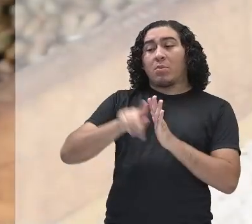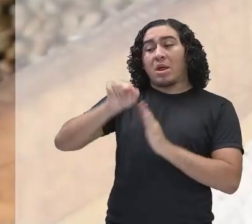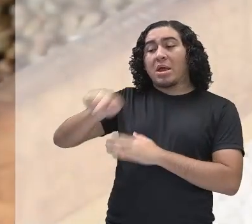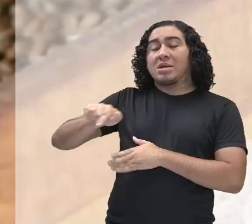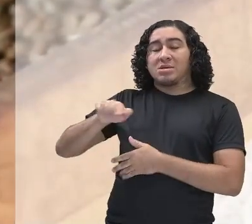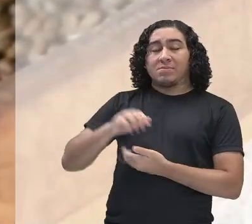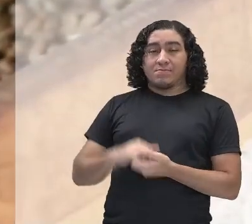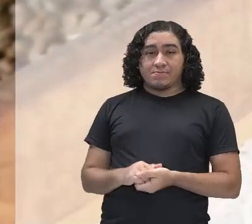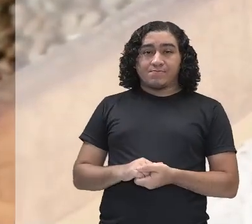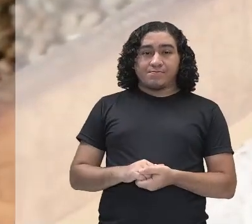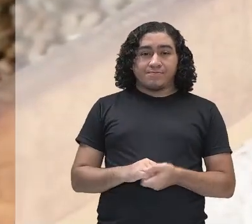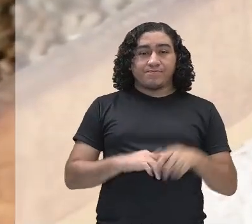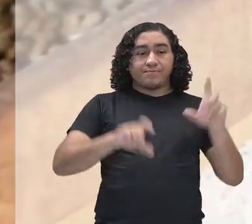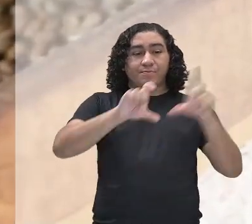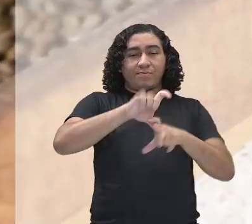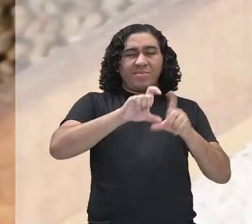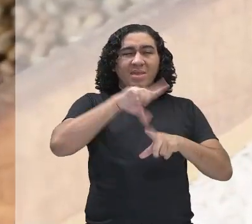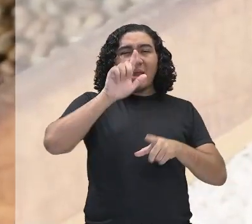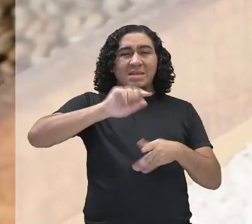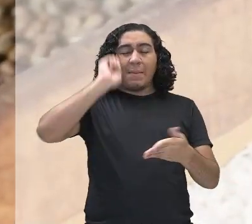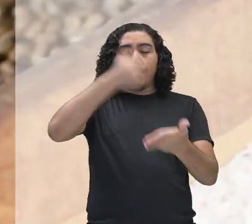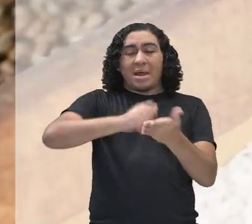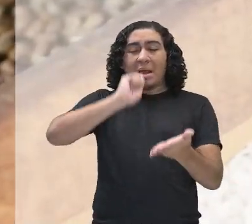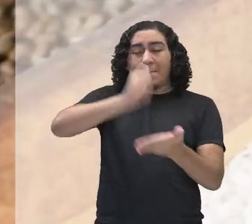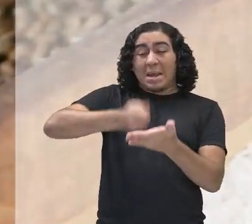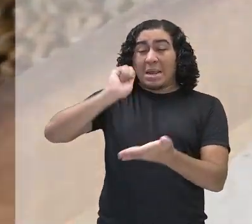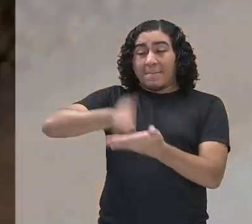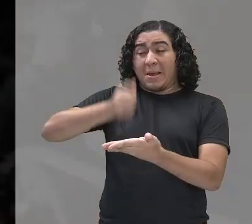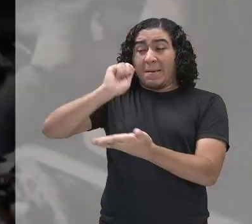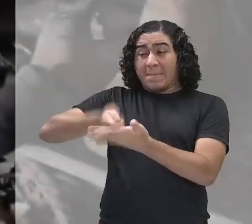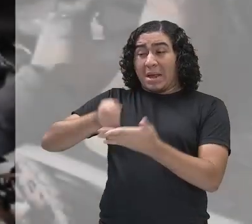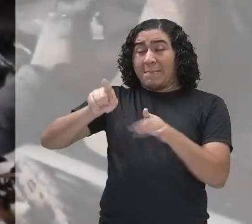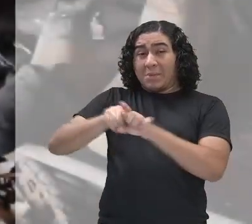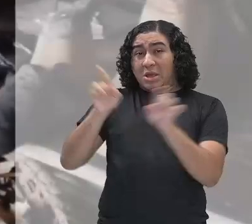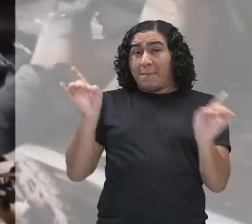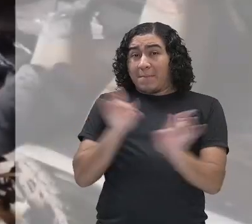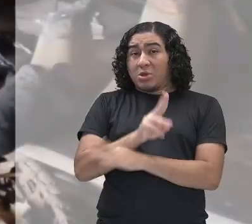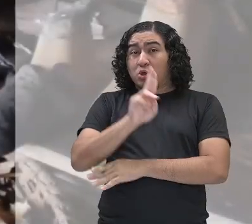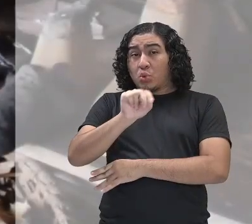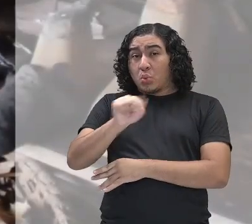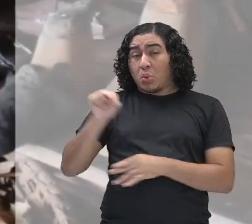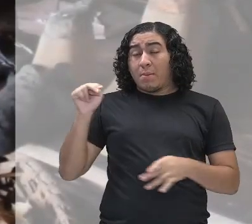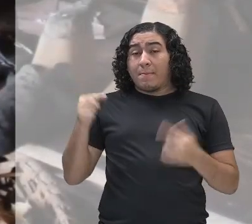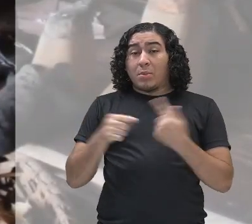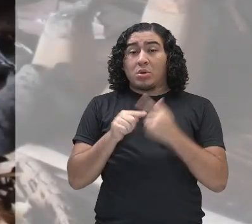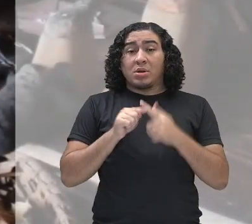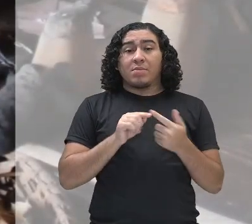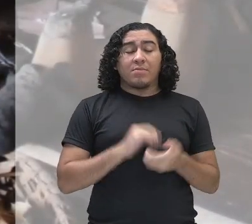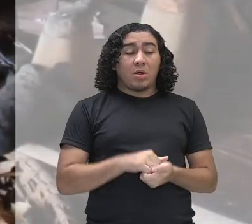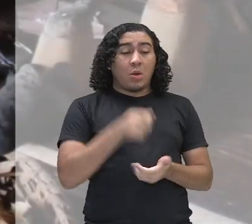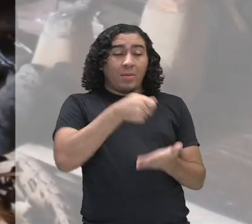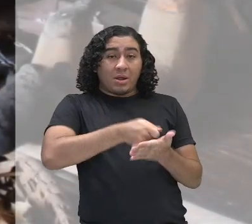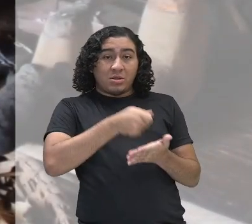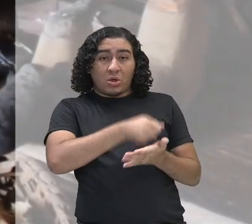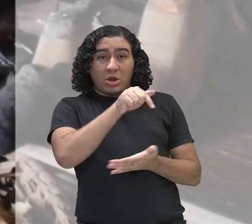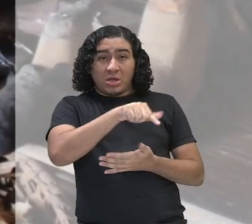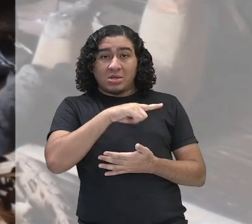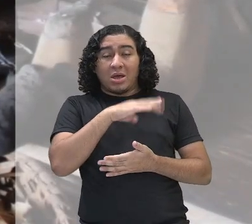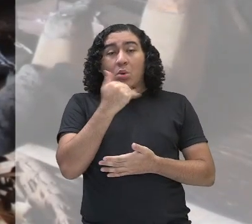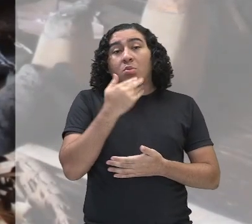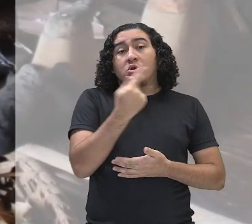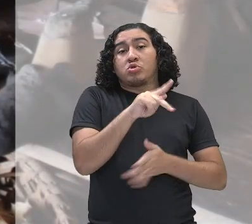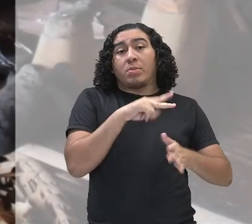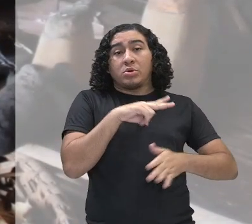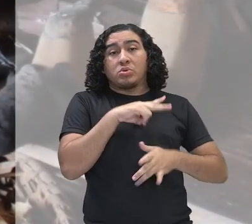essa dívida nunca cessava, até porque ele era obrigado a pegar tanto comida, alimento, como o